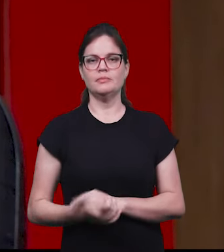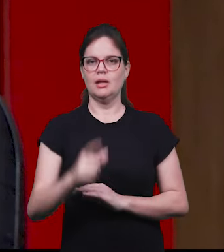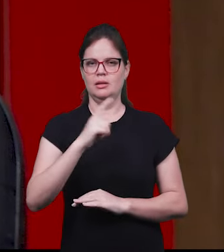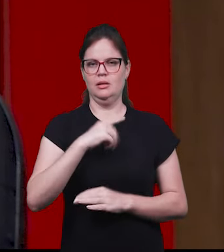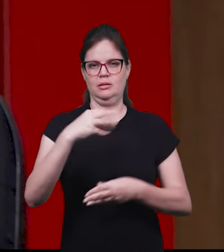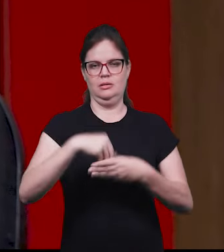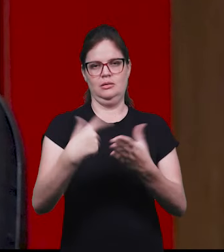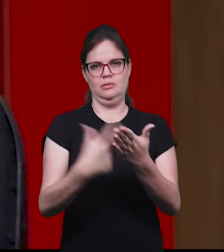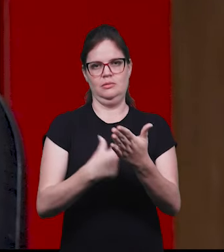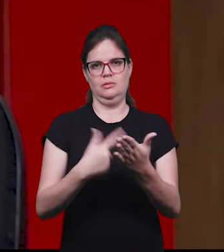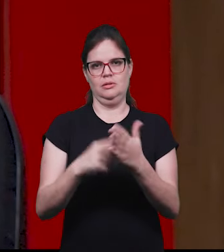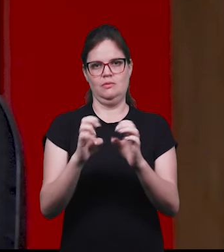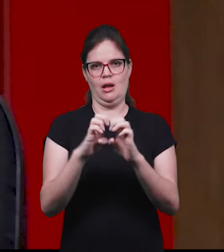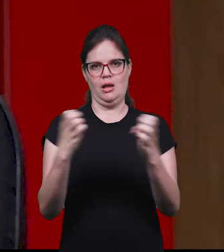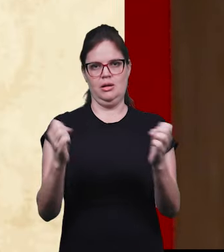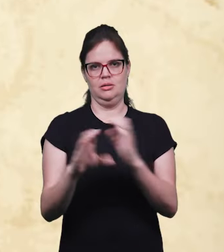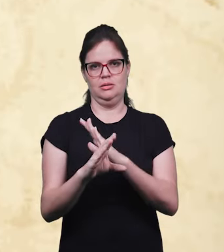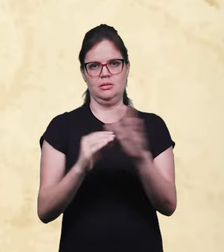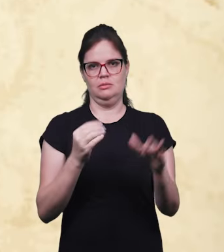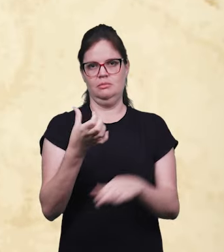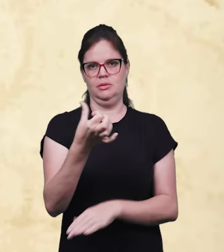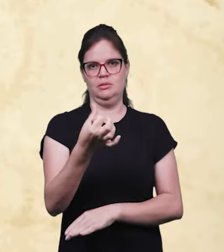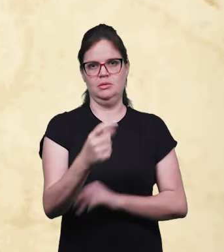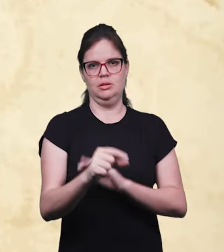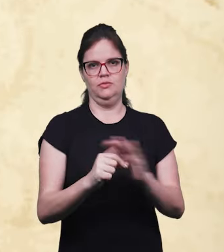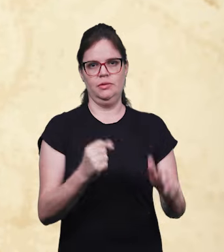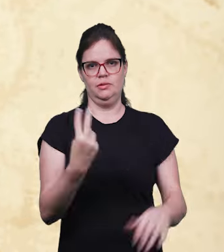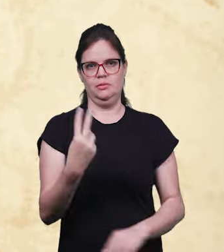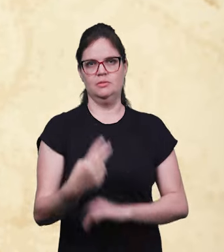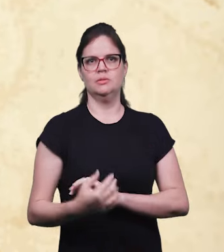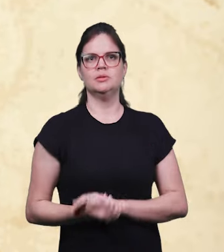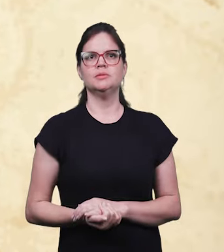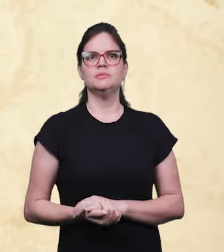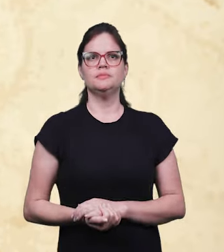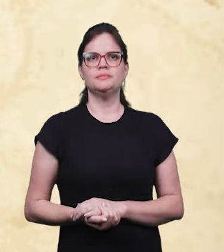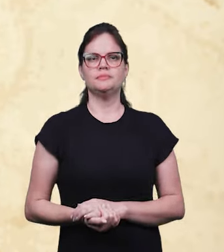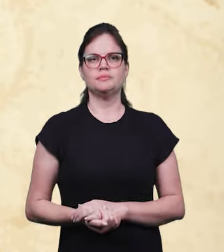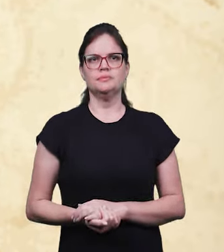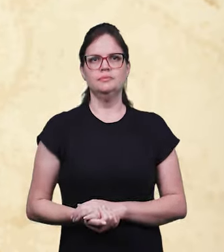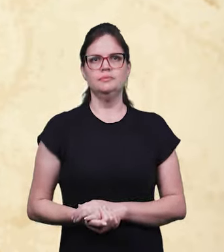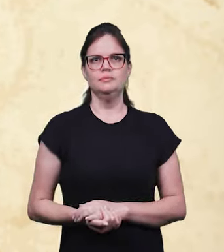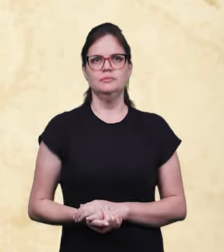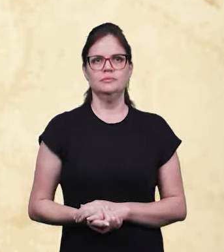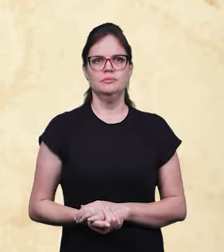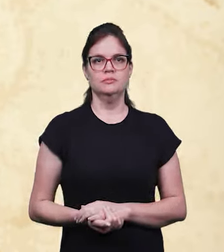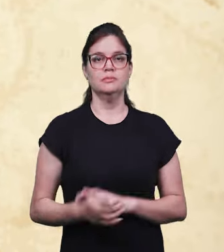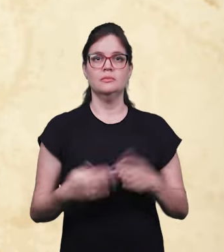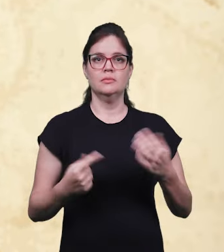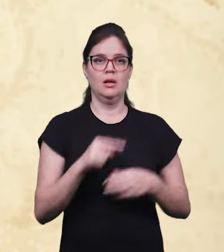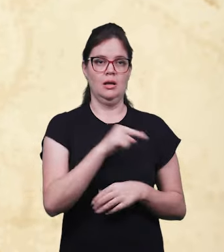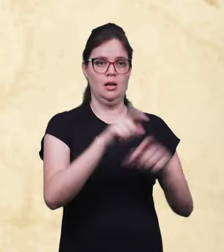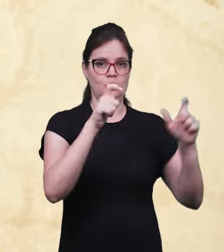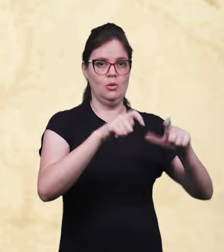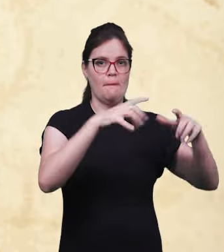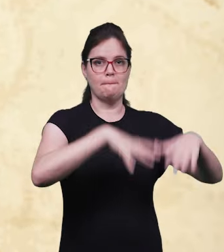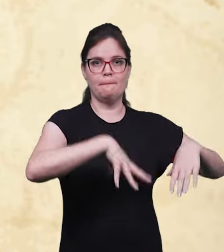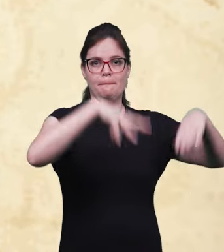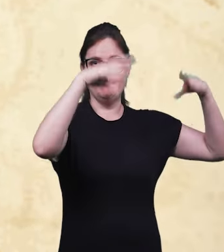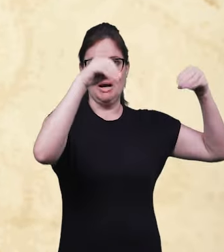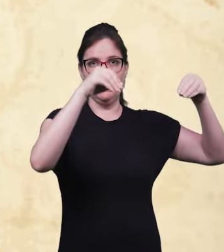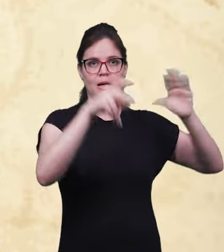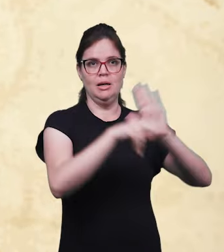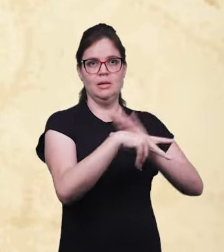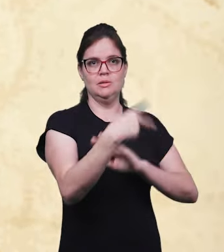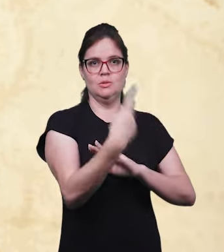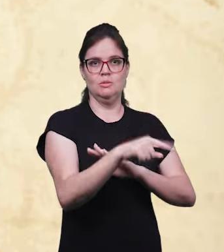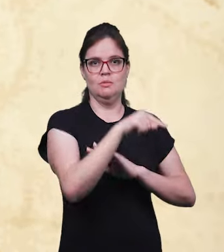literalmente aqui em Esdras 6, 2, está assim, ó, em Aquimeta, no palácio